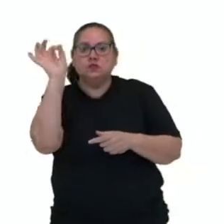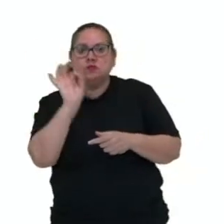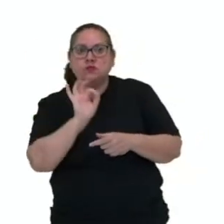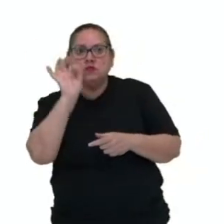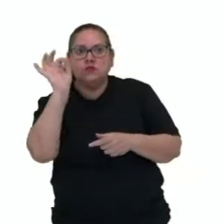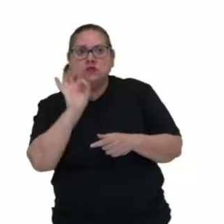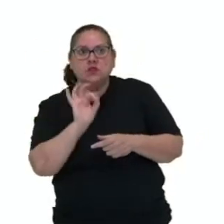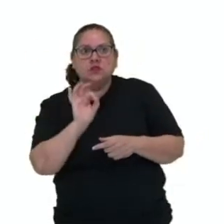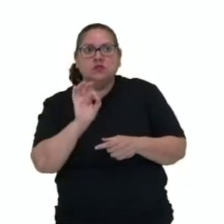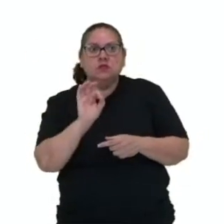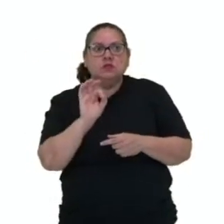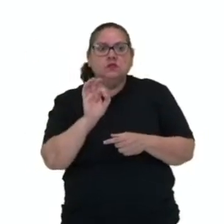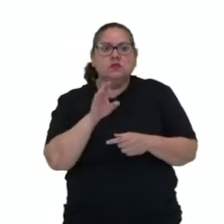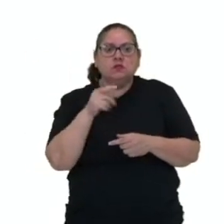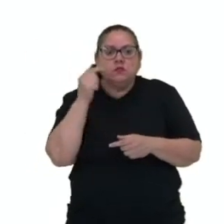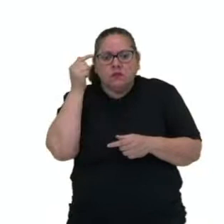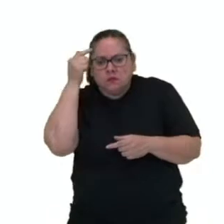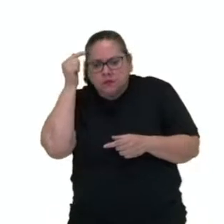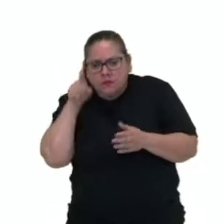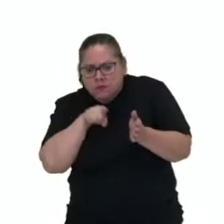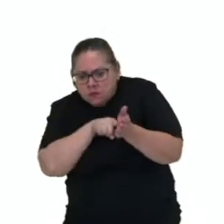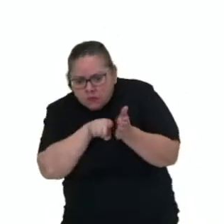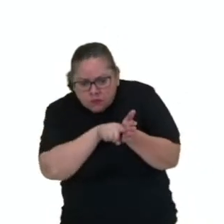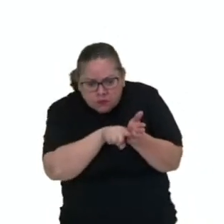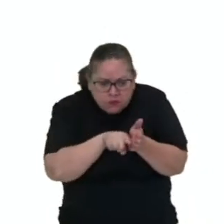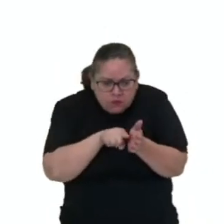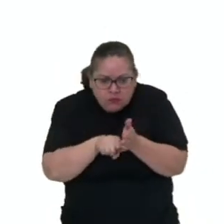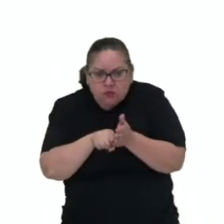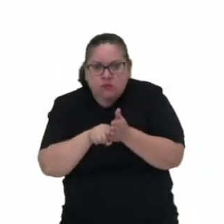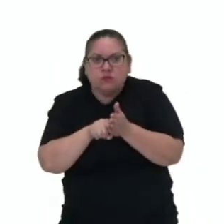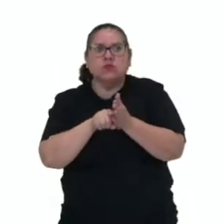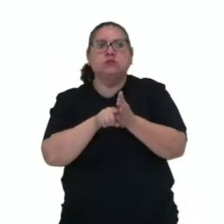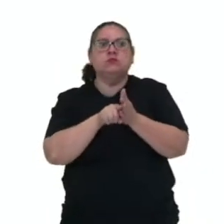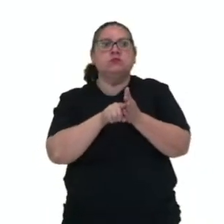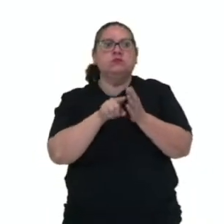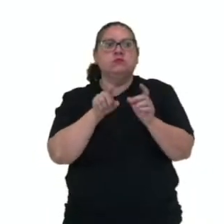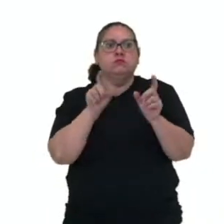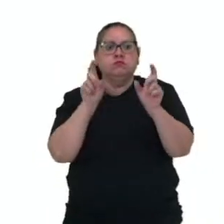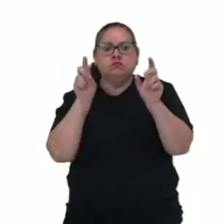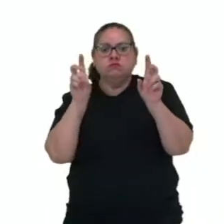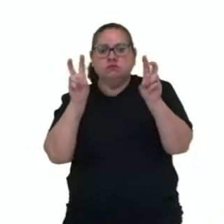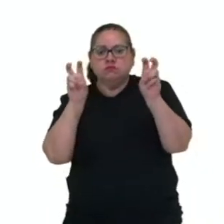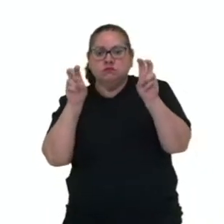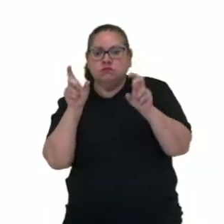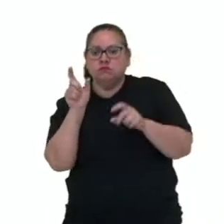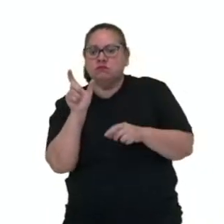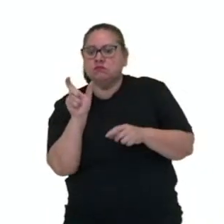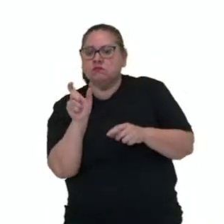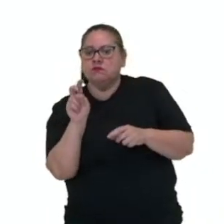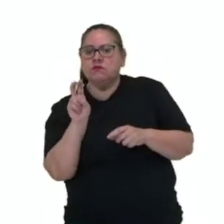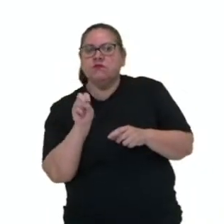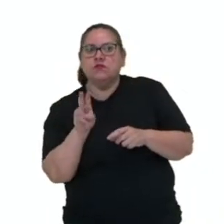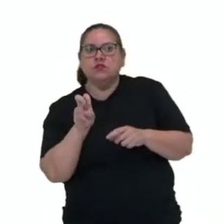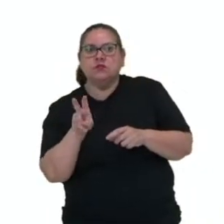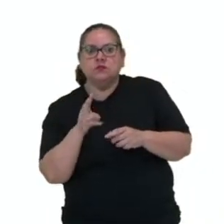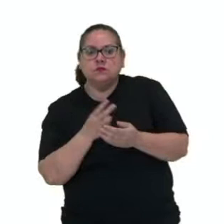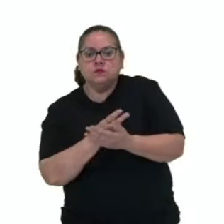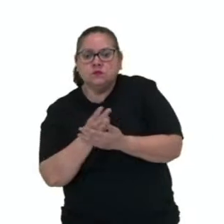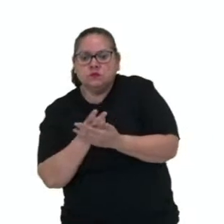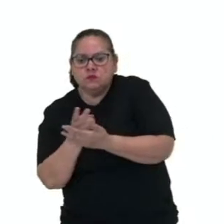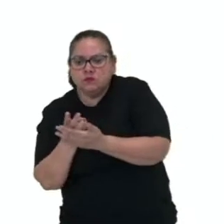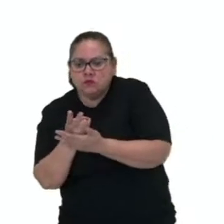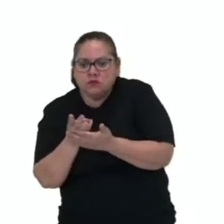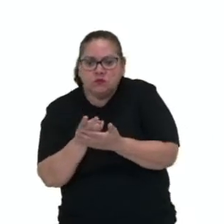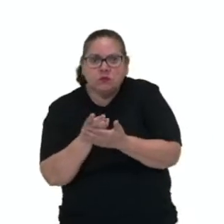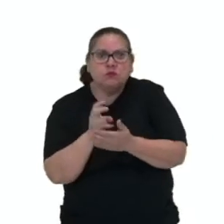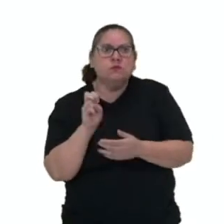285% no interesse de busca pelo termo neste período, buscando aí então,